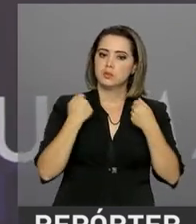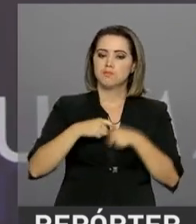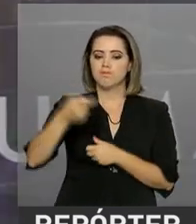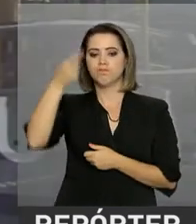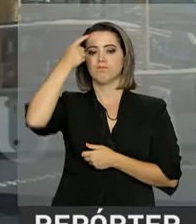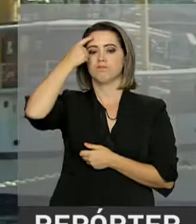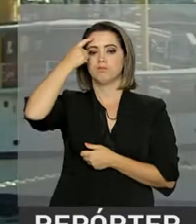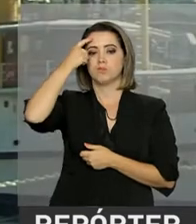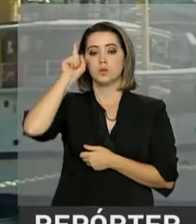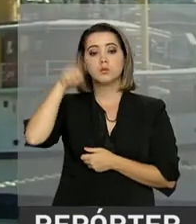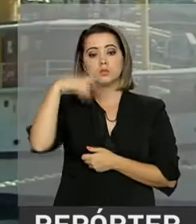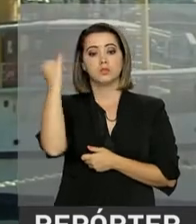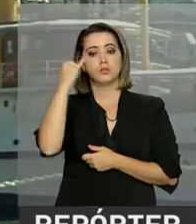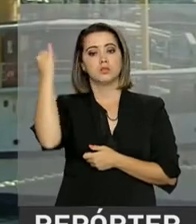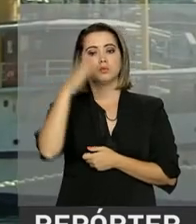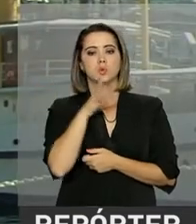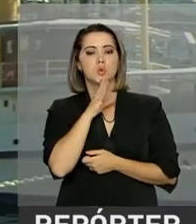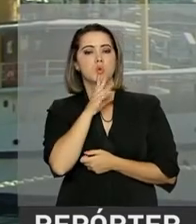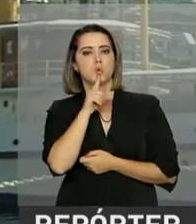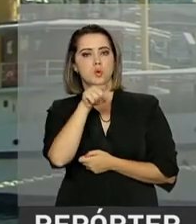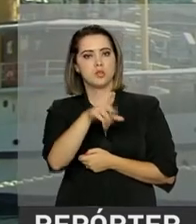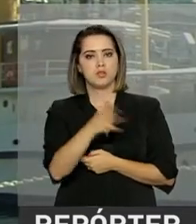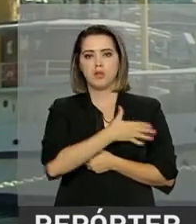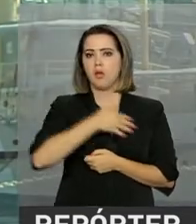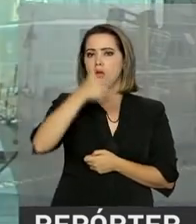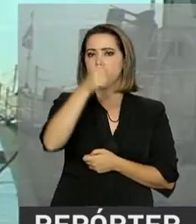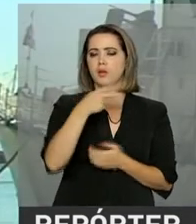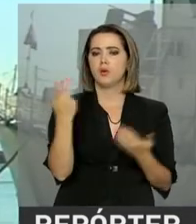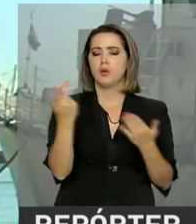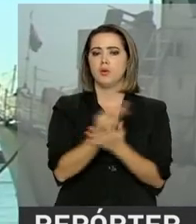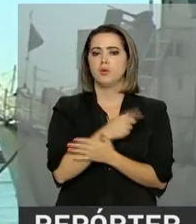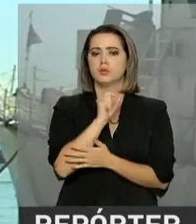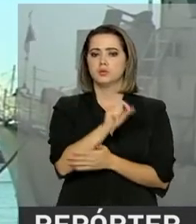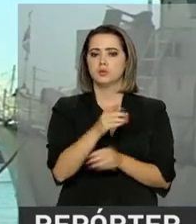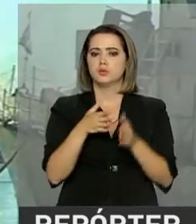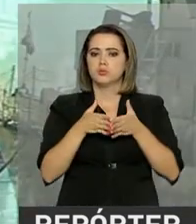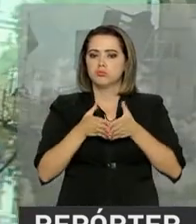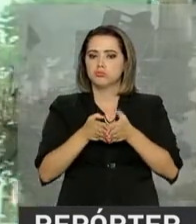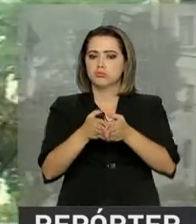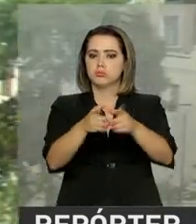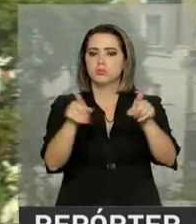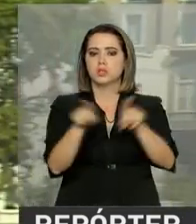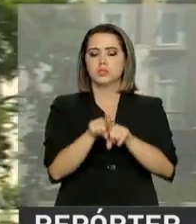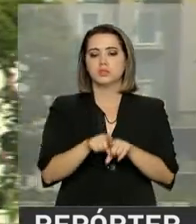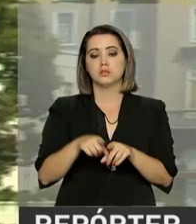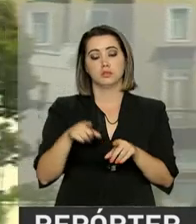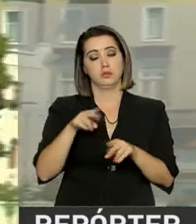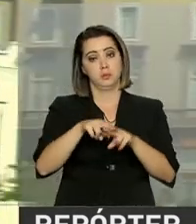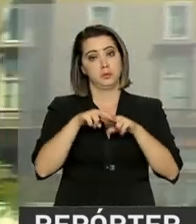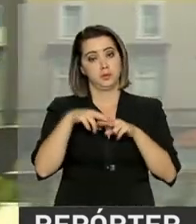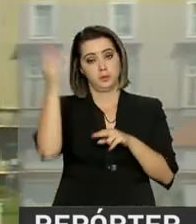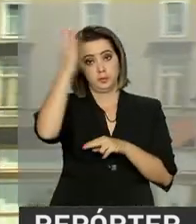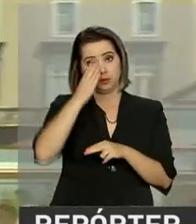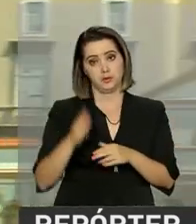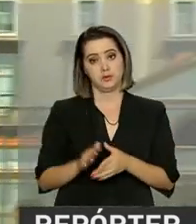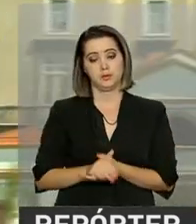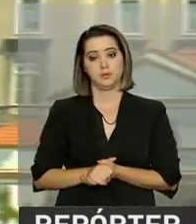marítima de conhecer melhor por se faz no mar que pelo mapa para o brasil